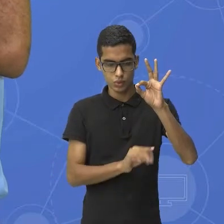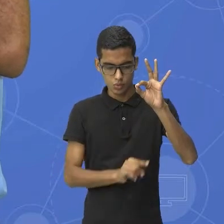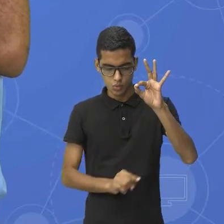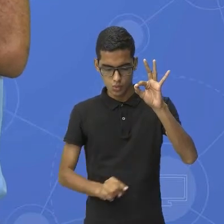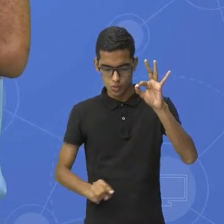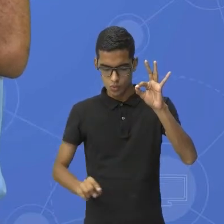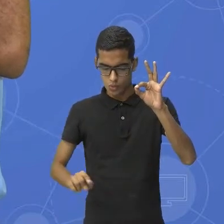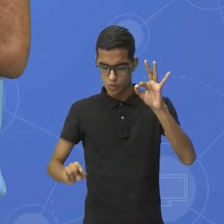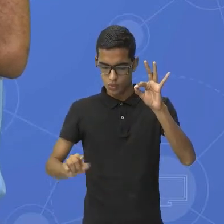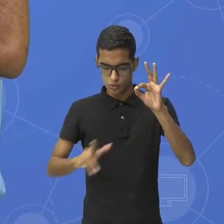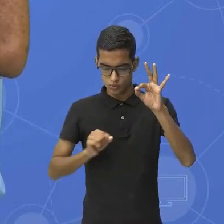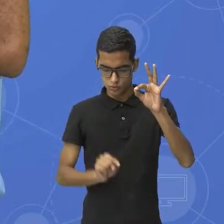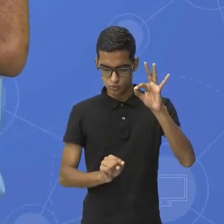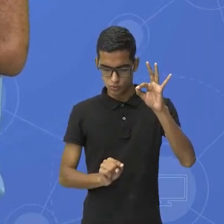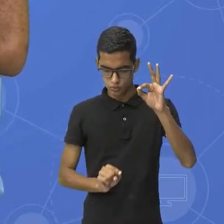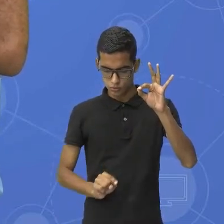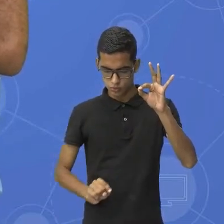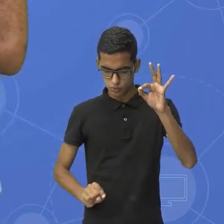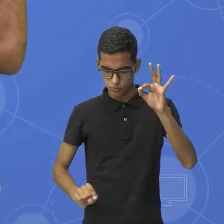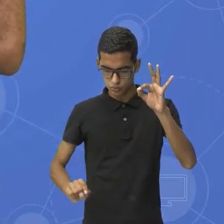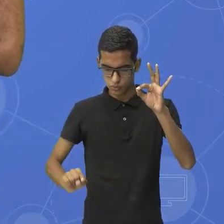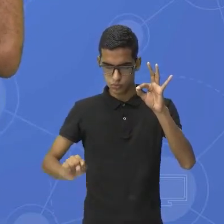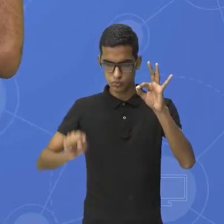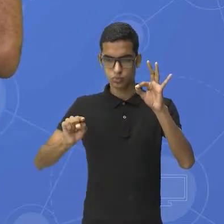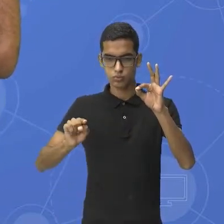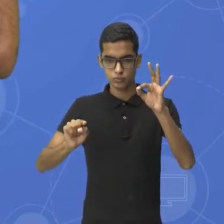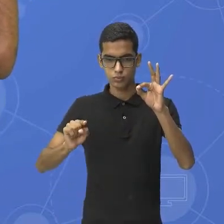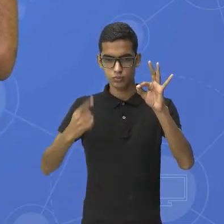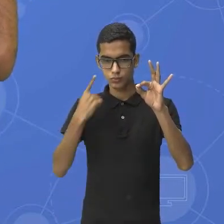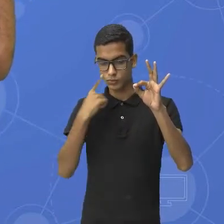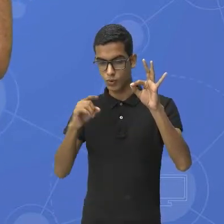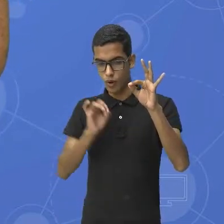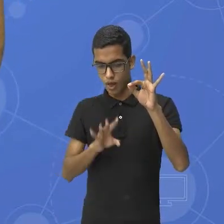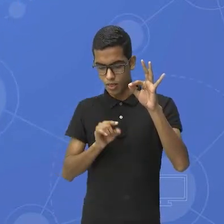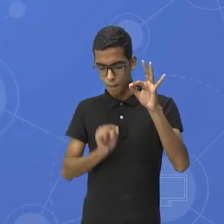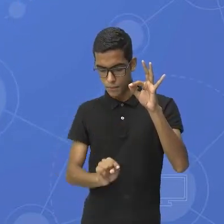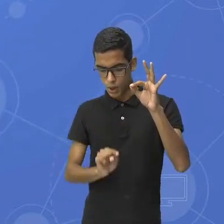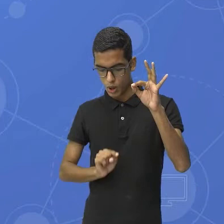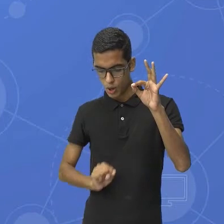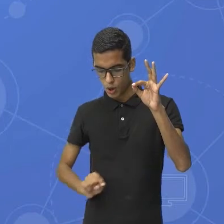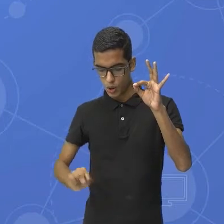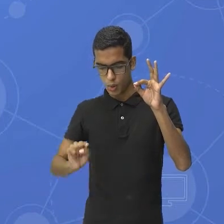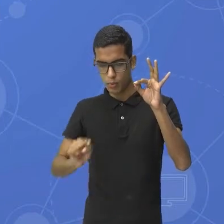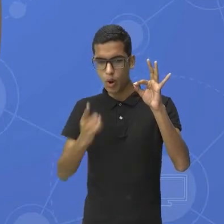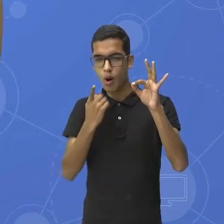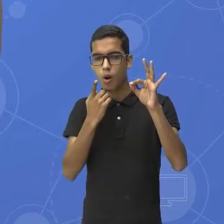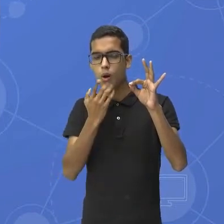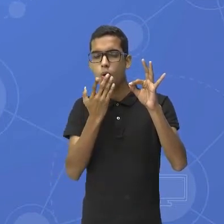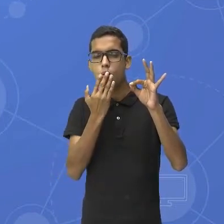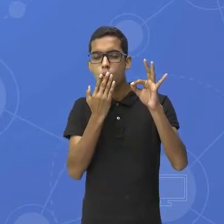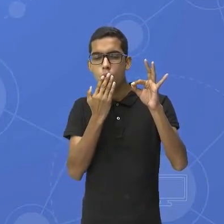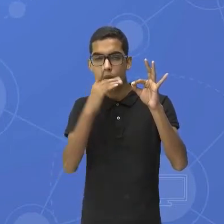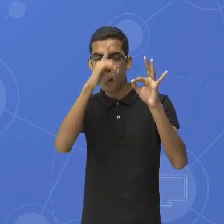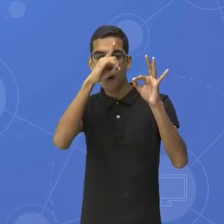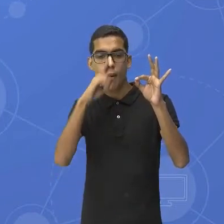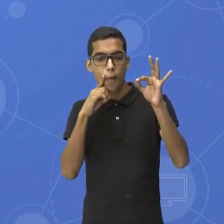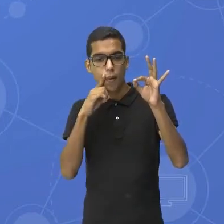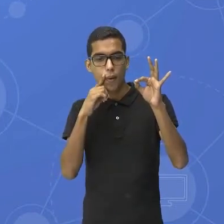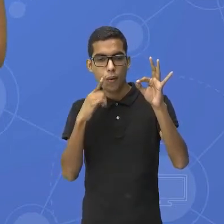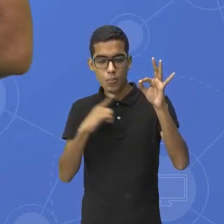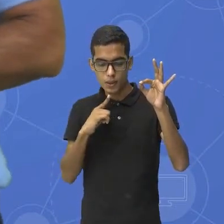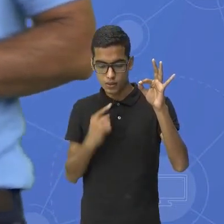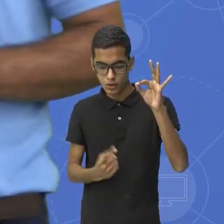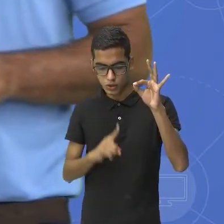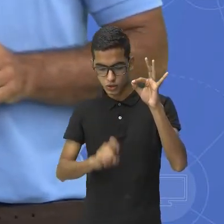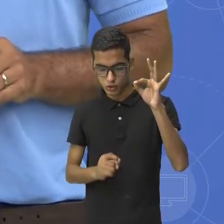interseção, né, do gráfico em dois pontos. Cada ponto desse significa um x. Então, eu tenho x1 e vou ter x2 também, tá? x1 e